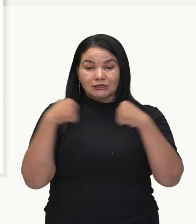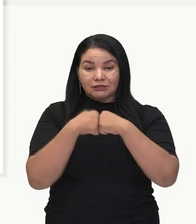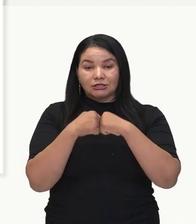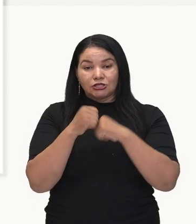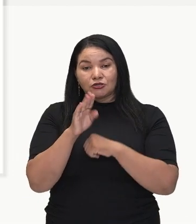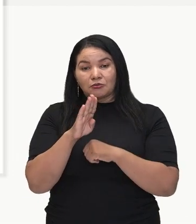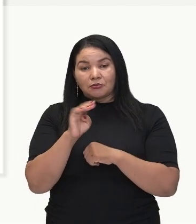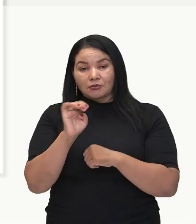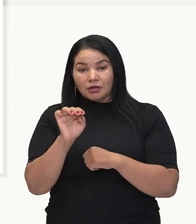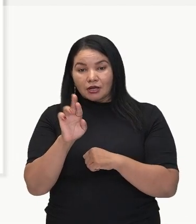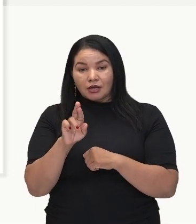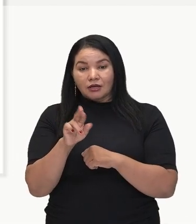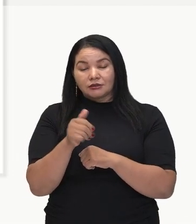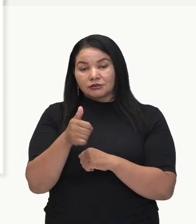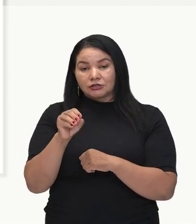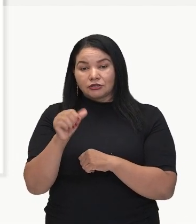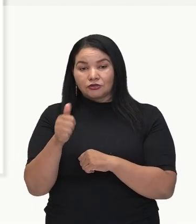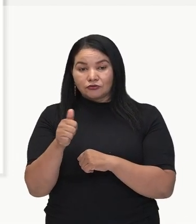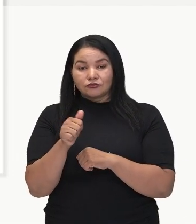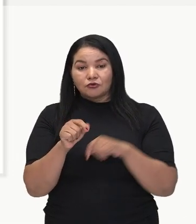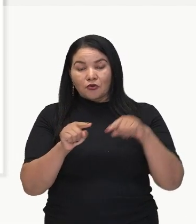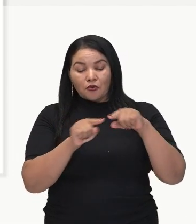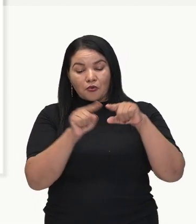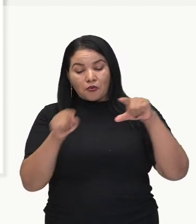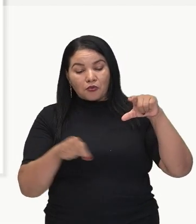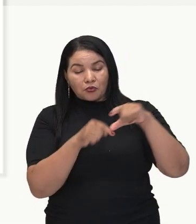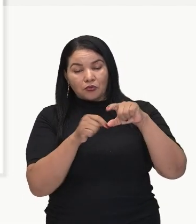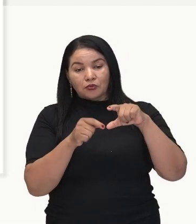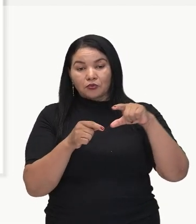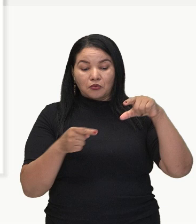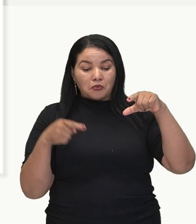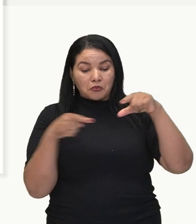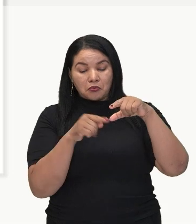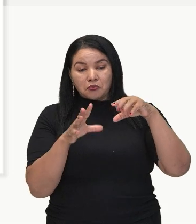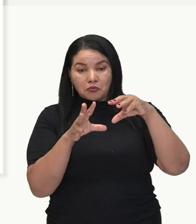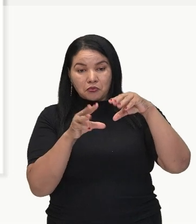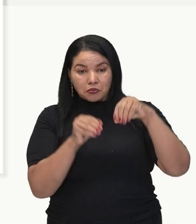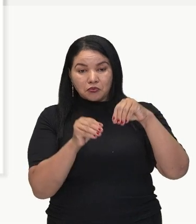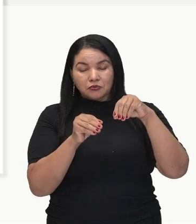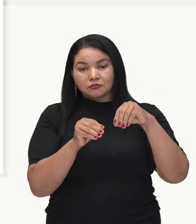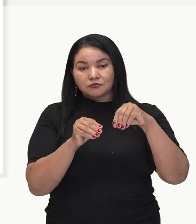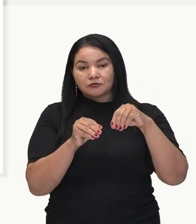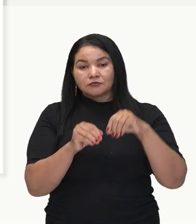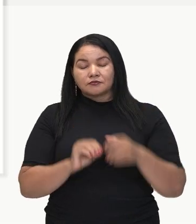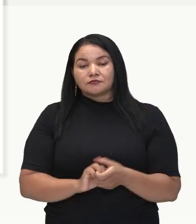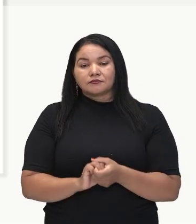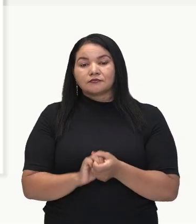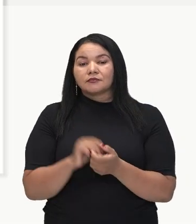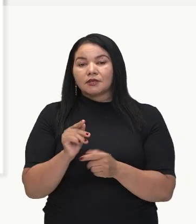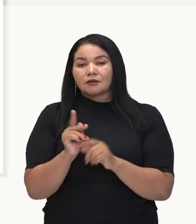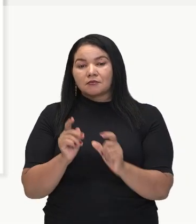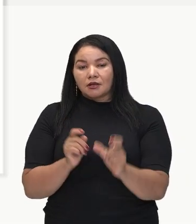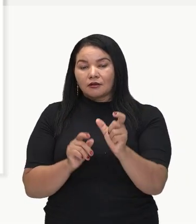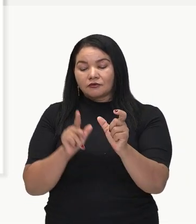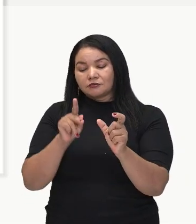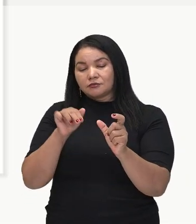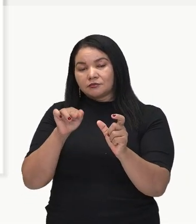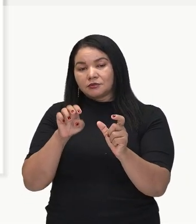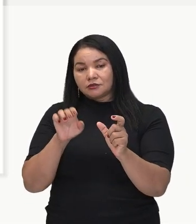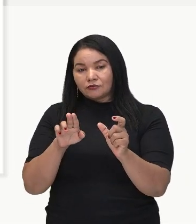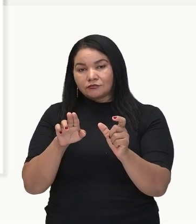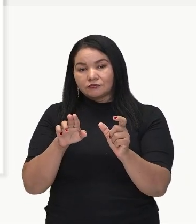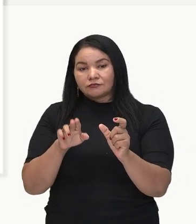BR-101 por estouro de pneu. Notaram aqui que eles vão colocar pneu. Por quê?